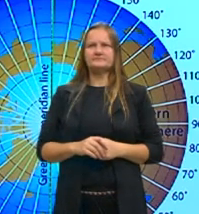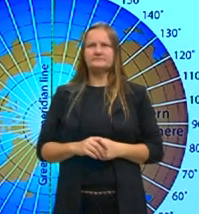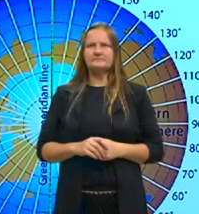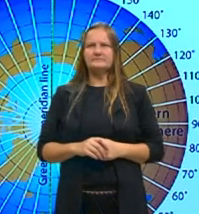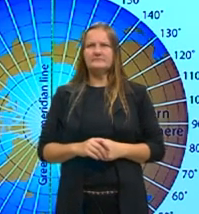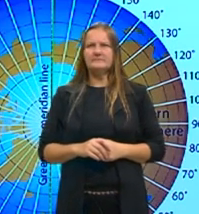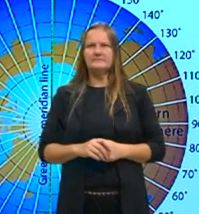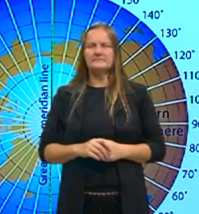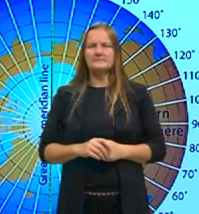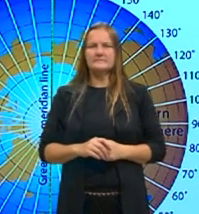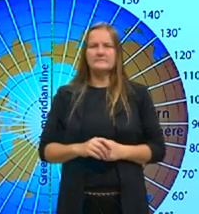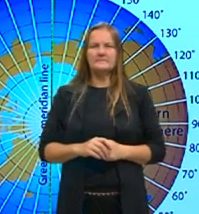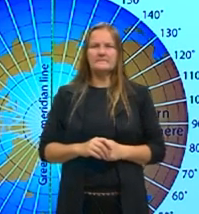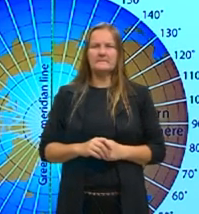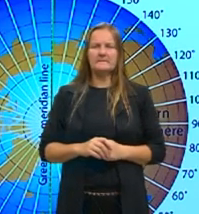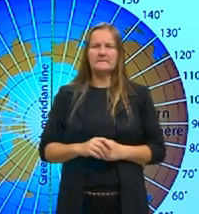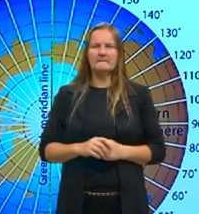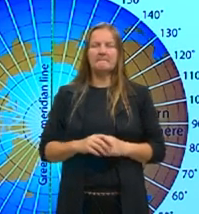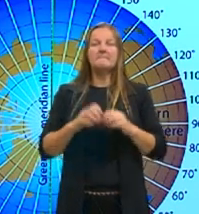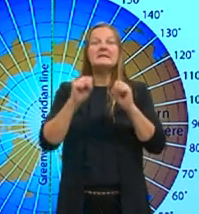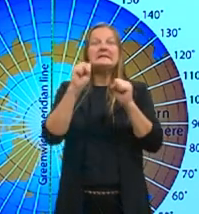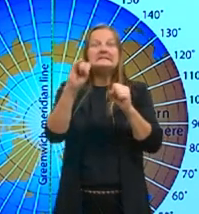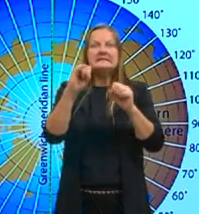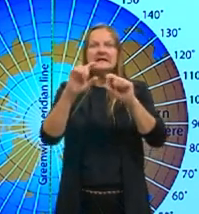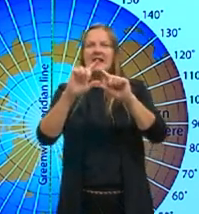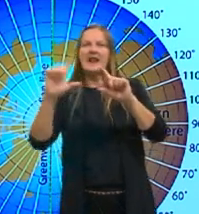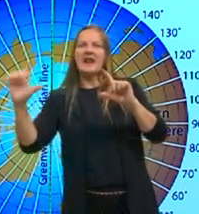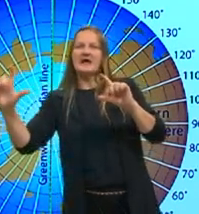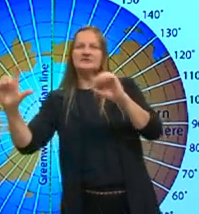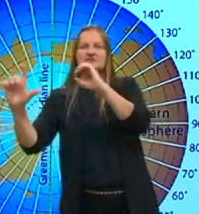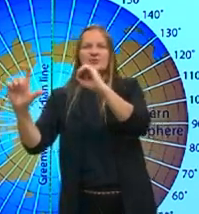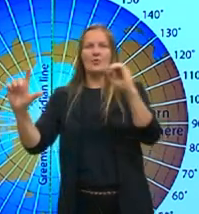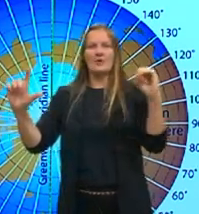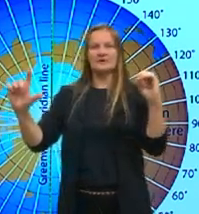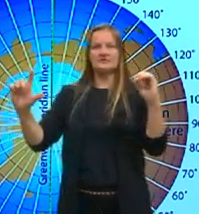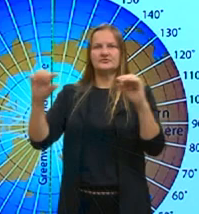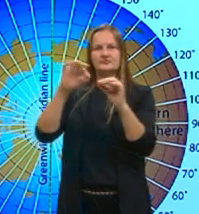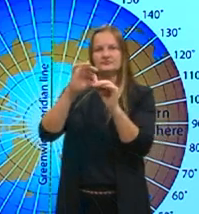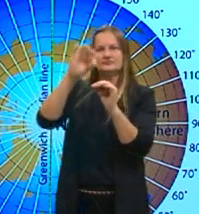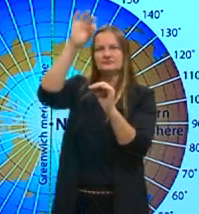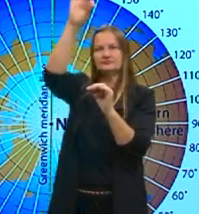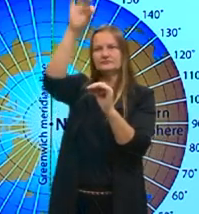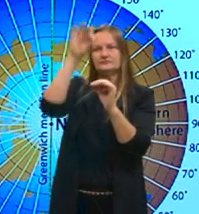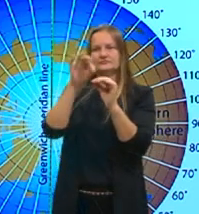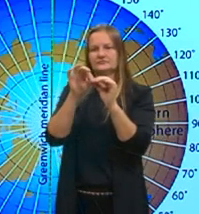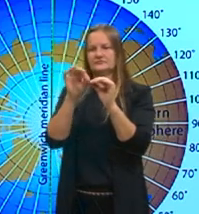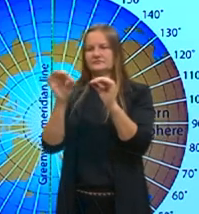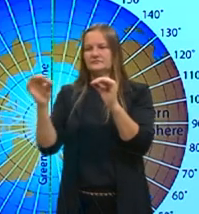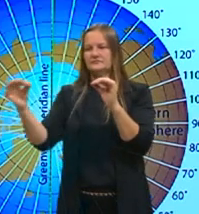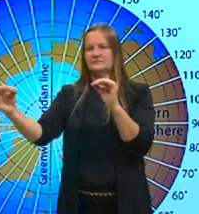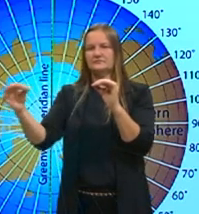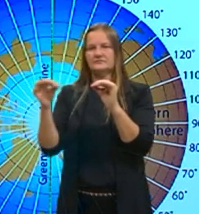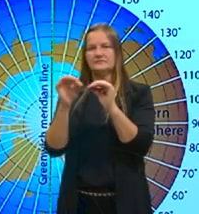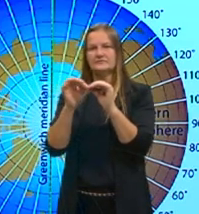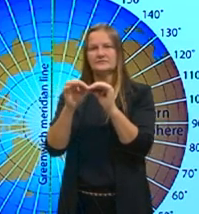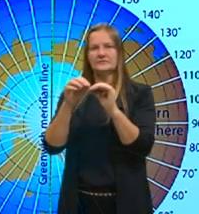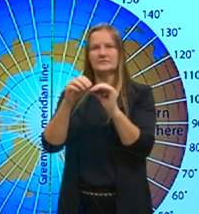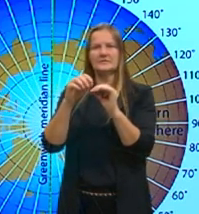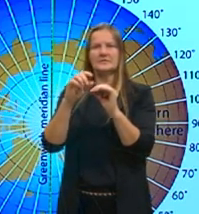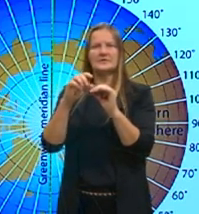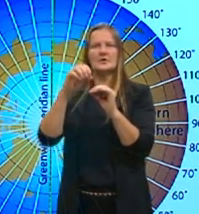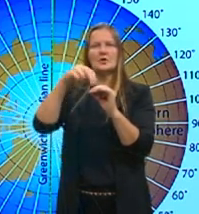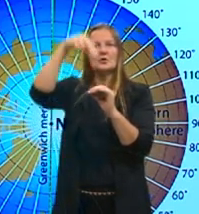Longitude então a longitude me disse eu tô a leste-oeste Ea latitude se eu estou a norte o assunto tá a gurizada